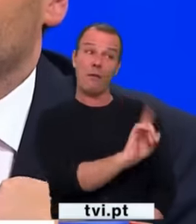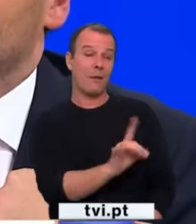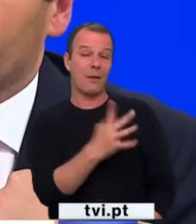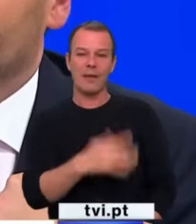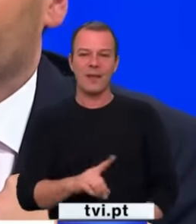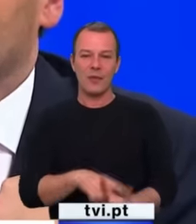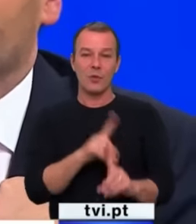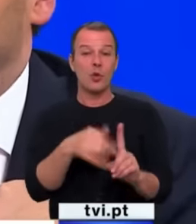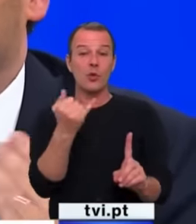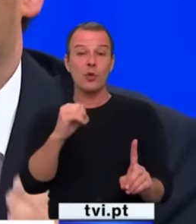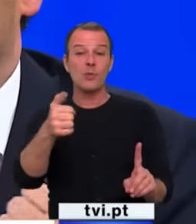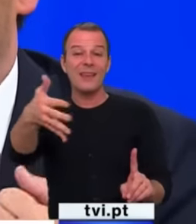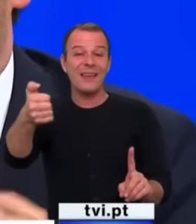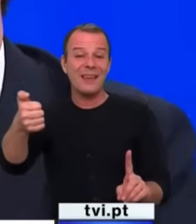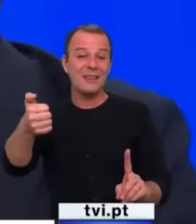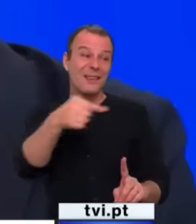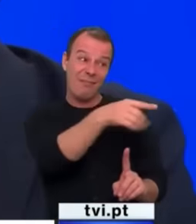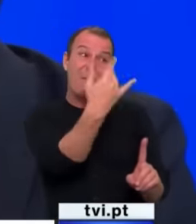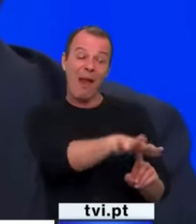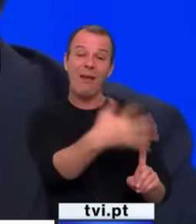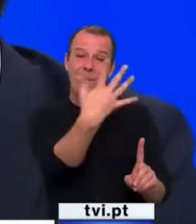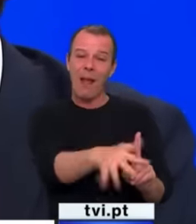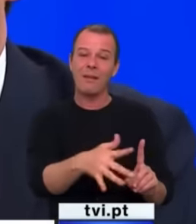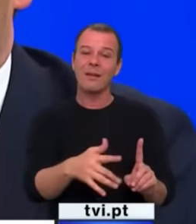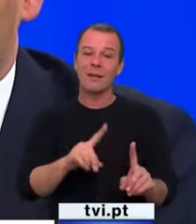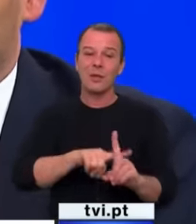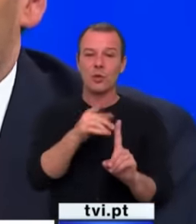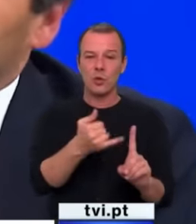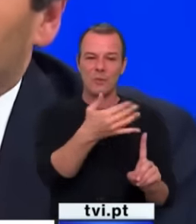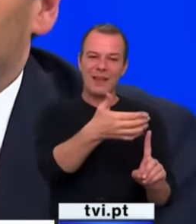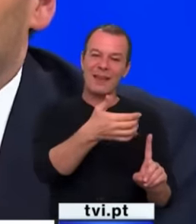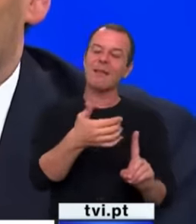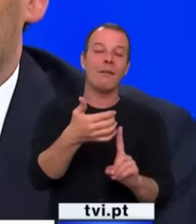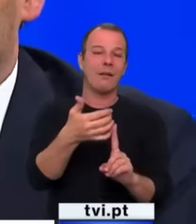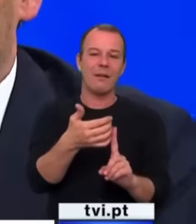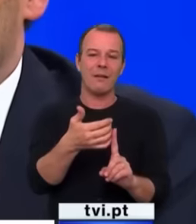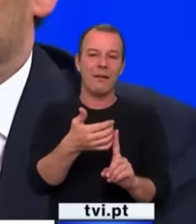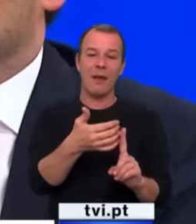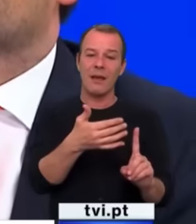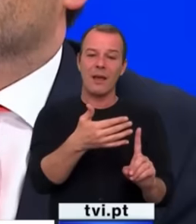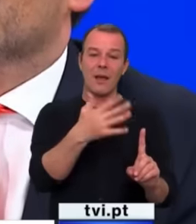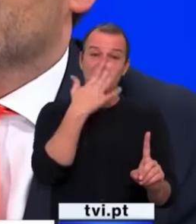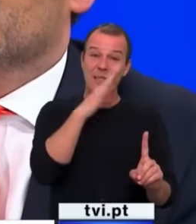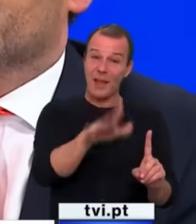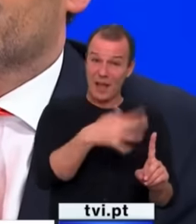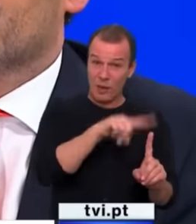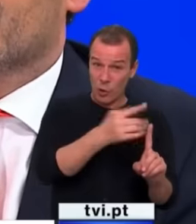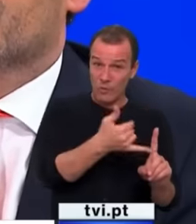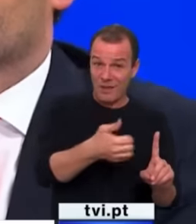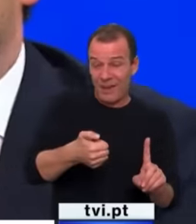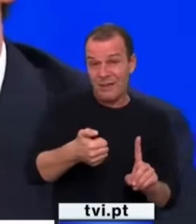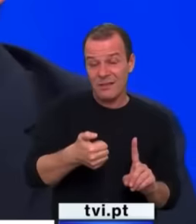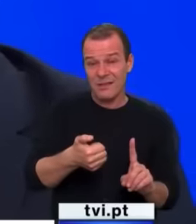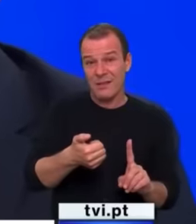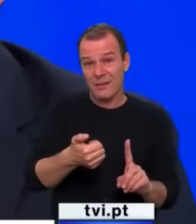em 2015, está enganado. E depois... É que era dirigente. E depois, em 2013, porque se fosse em 2015 já era dirigente. Já era contra. Você é que tem que assumir as suas responsabilidades,